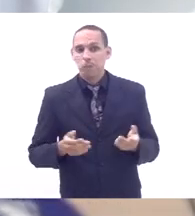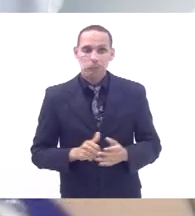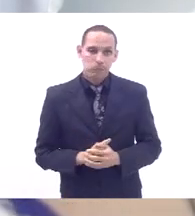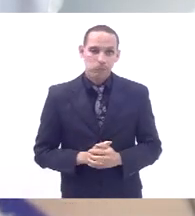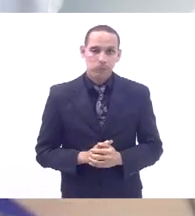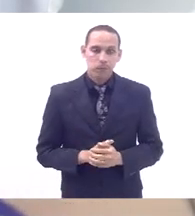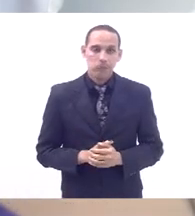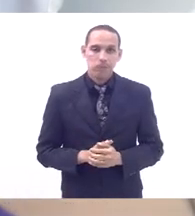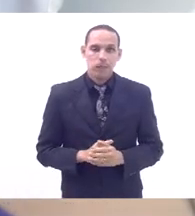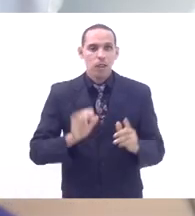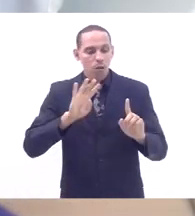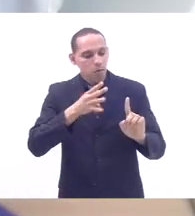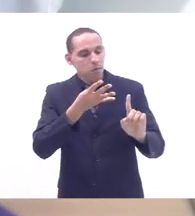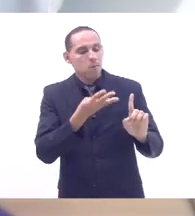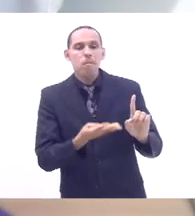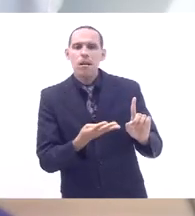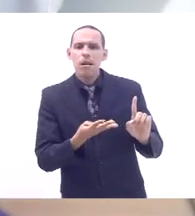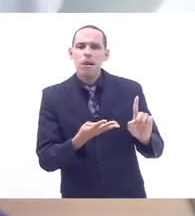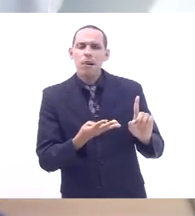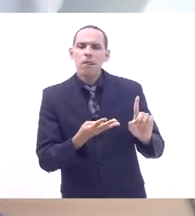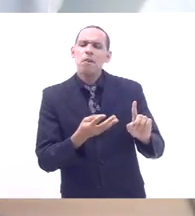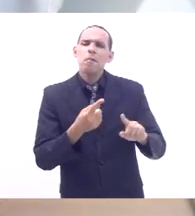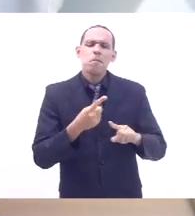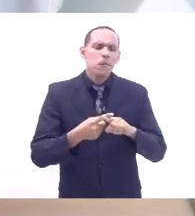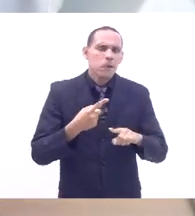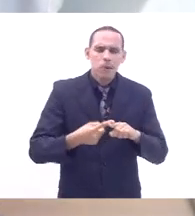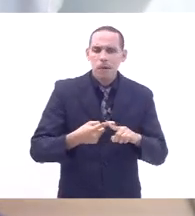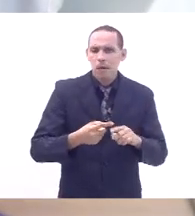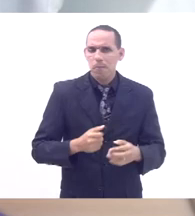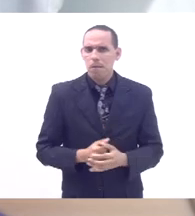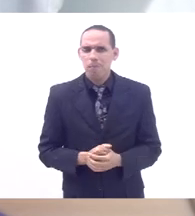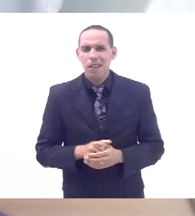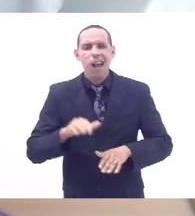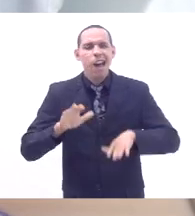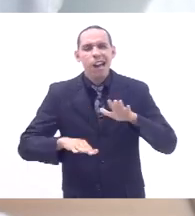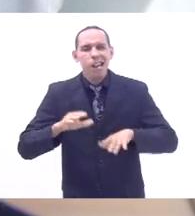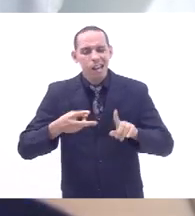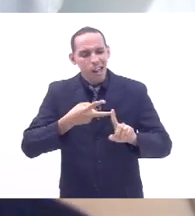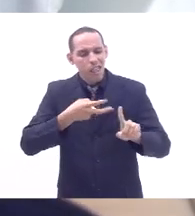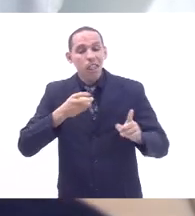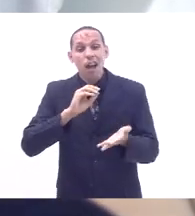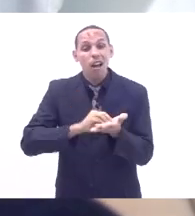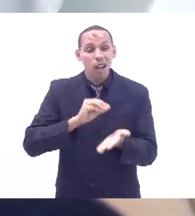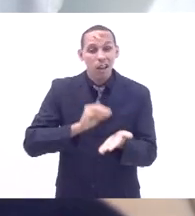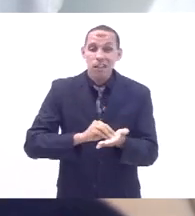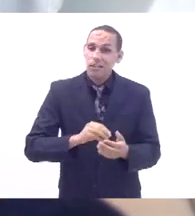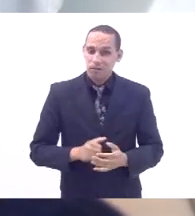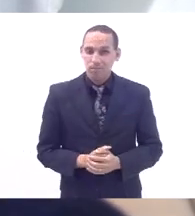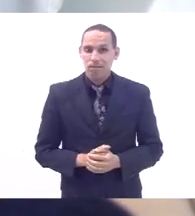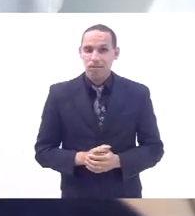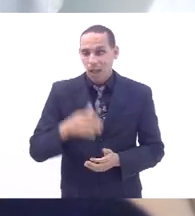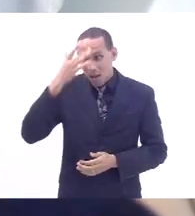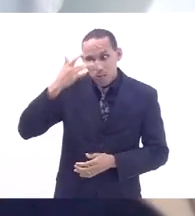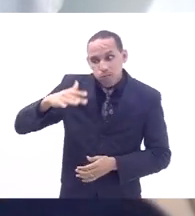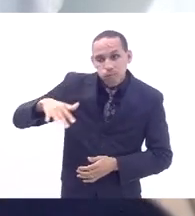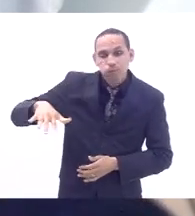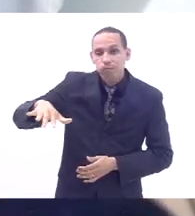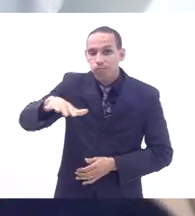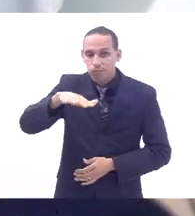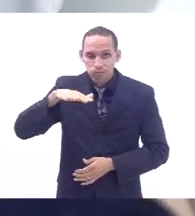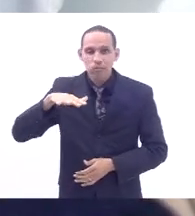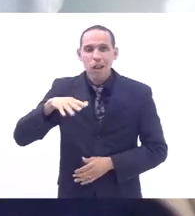essa homenagem é porque, às vezes, até por falta de reconhecimento das pessoas,